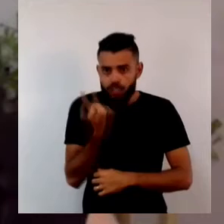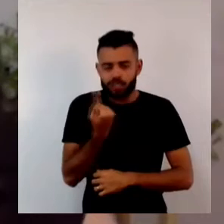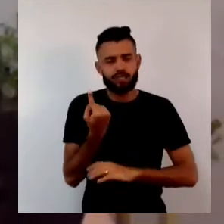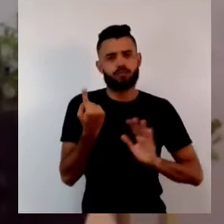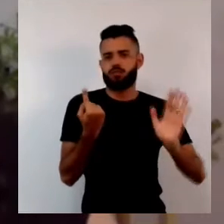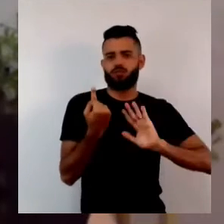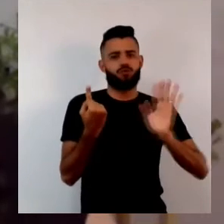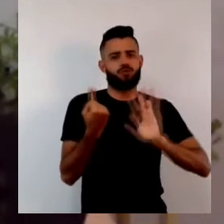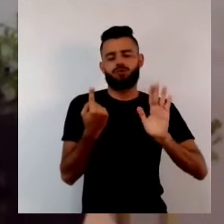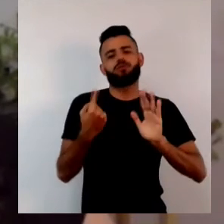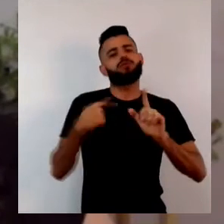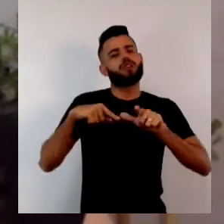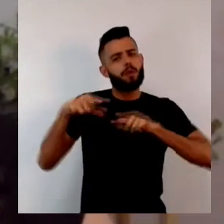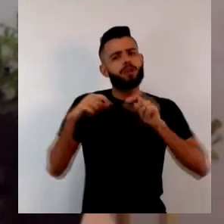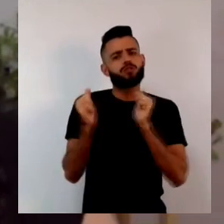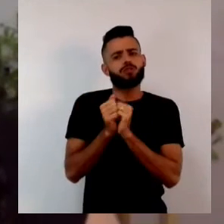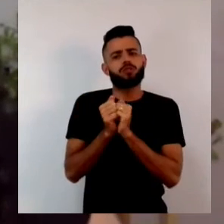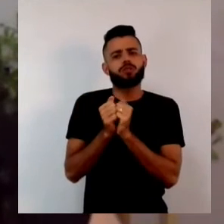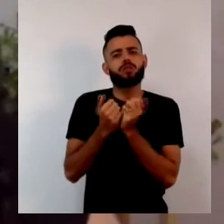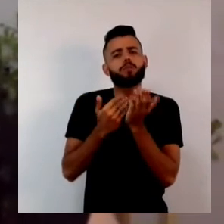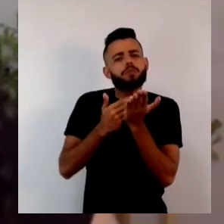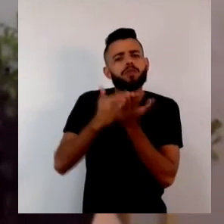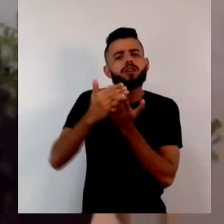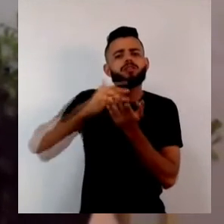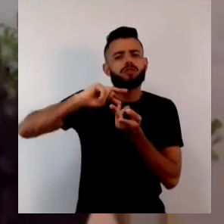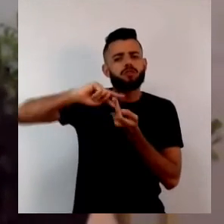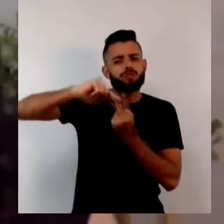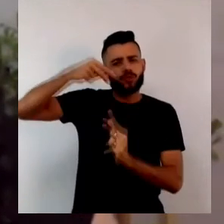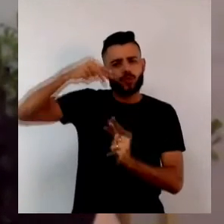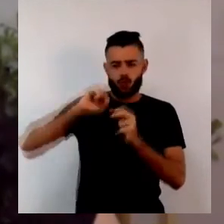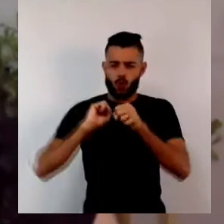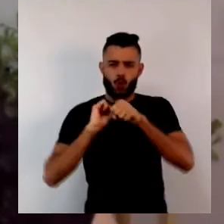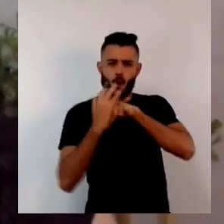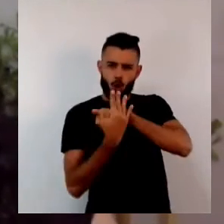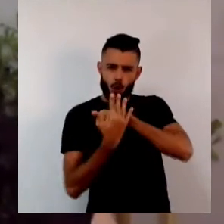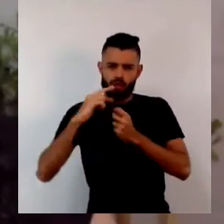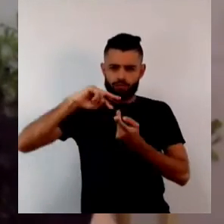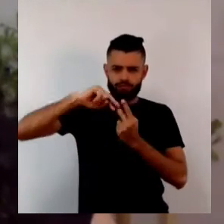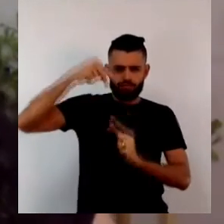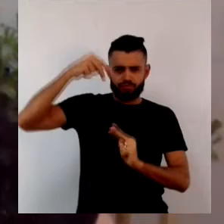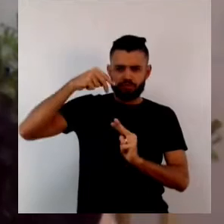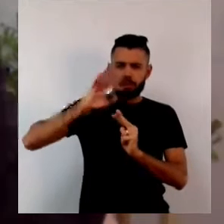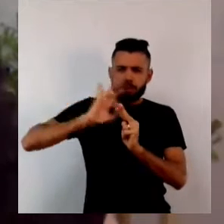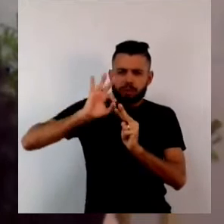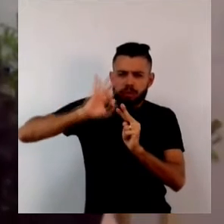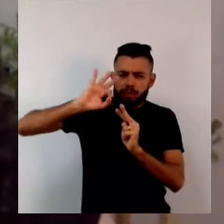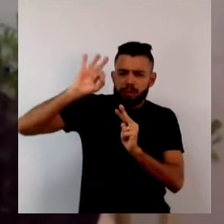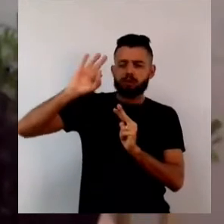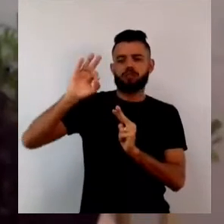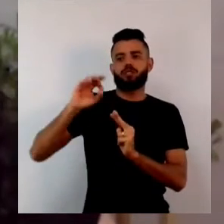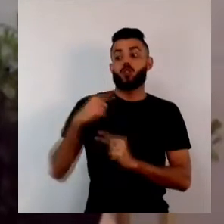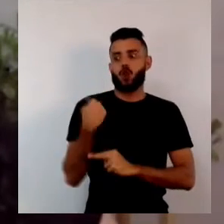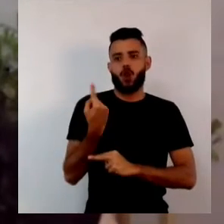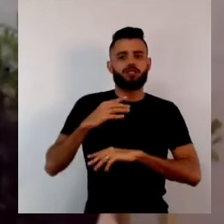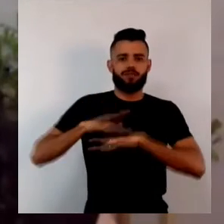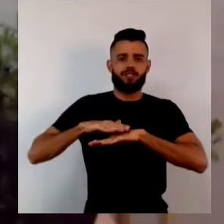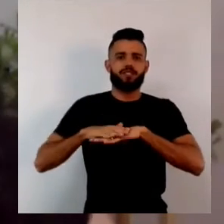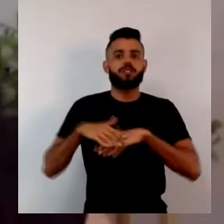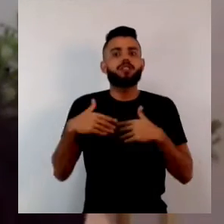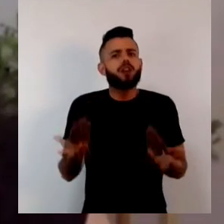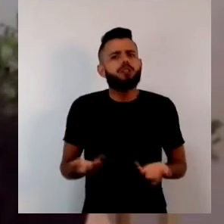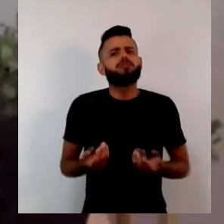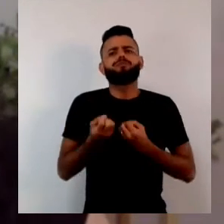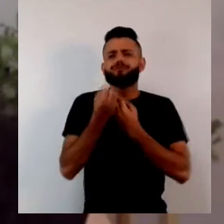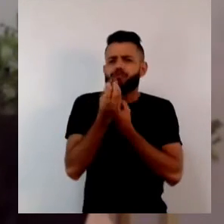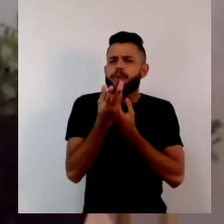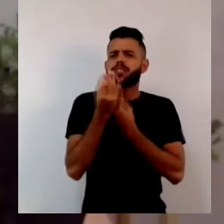os primeiros genomas do novo coronavírus. Então, o quanto que informação é importante, né? Existe uma série de outros pesquisadores hoje no Brasil que